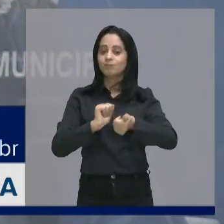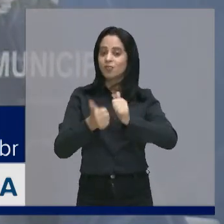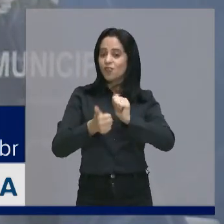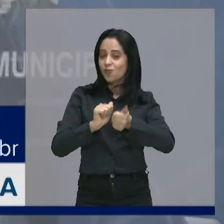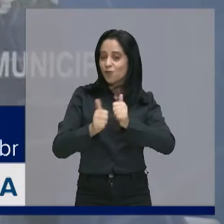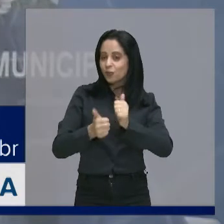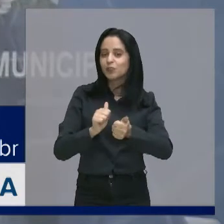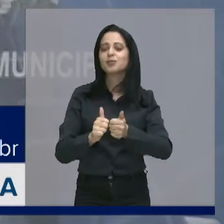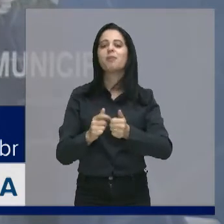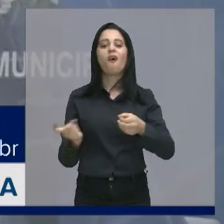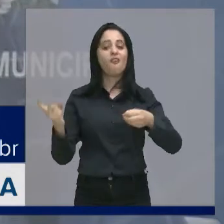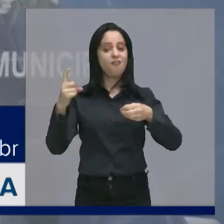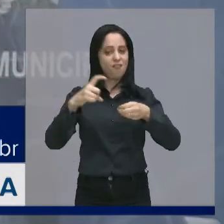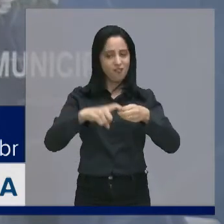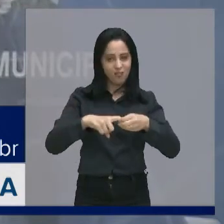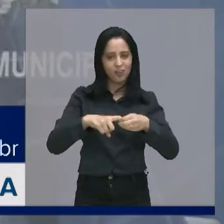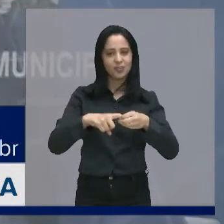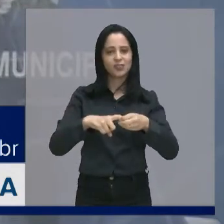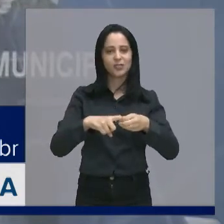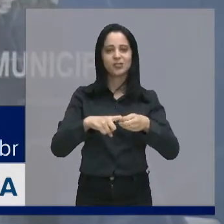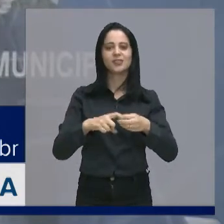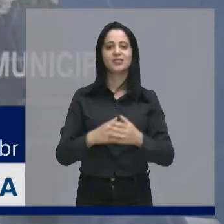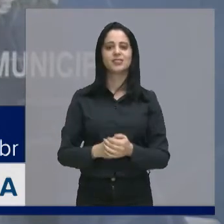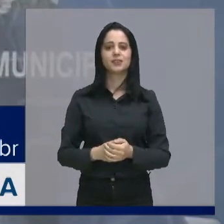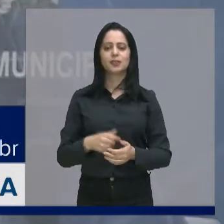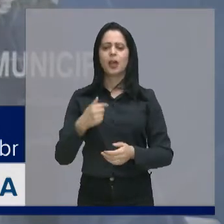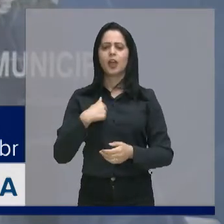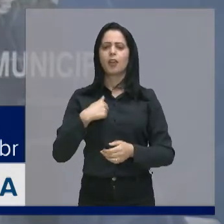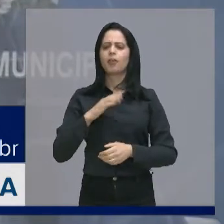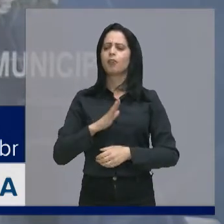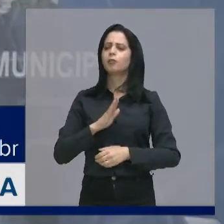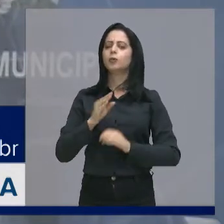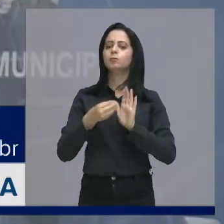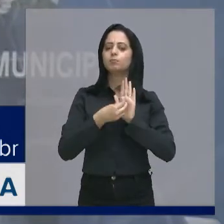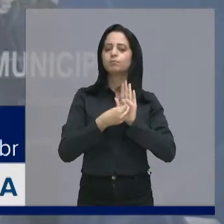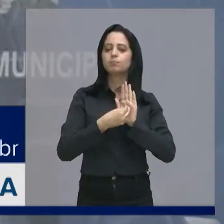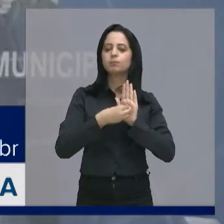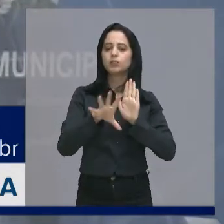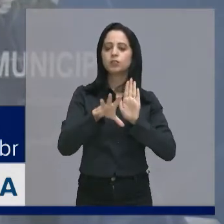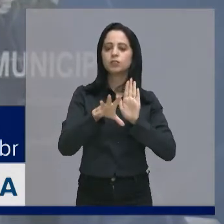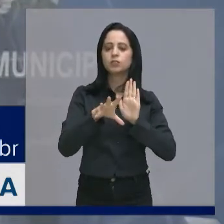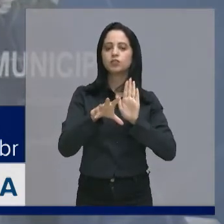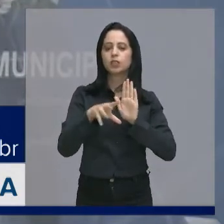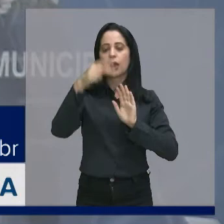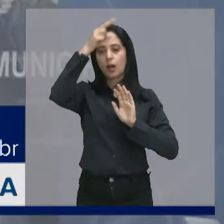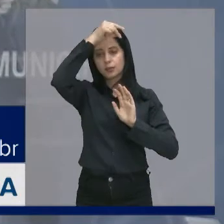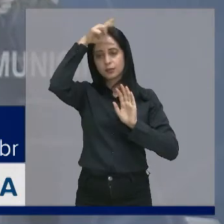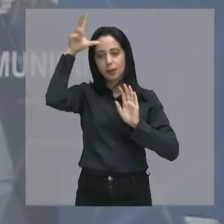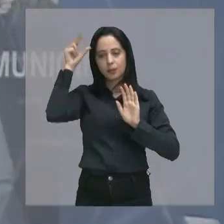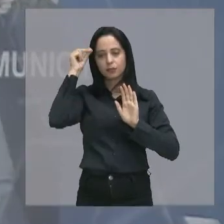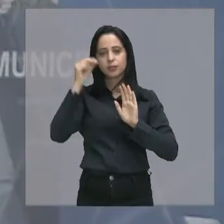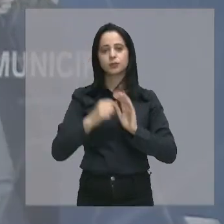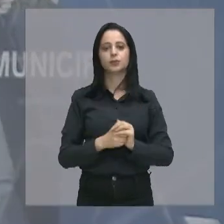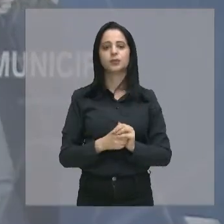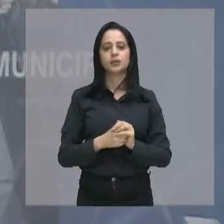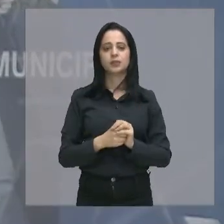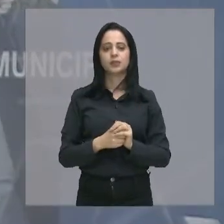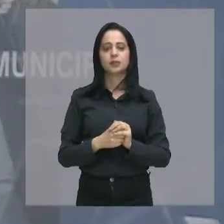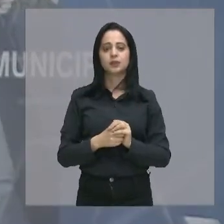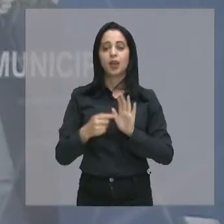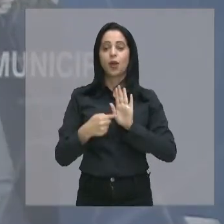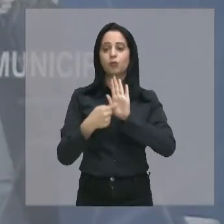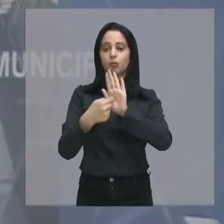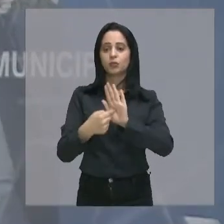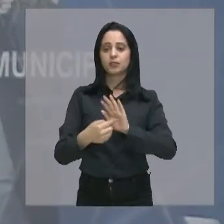da cidade. E eu protocolei junto à prefeitura uma indicação que vai aparecer aí